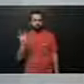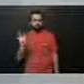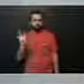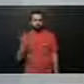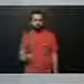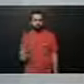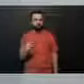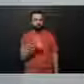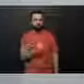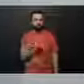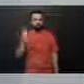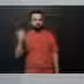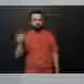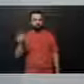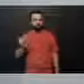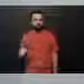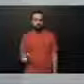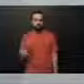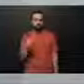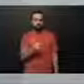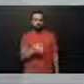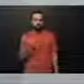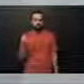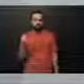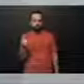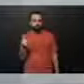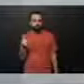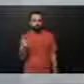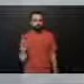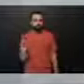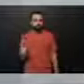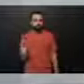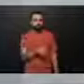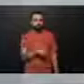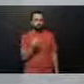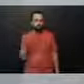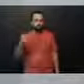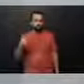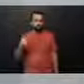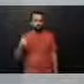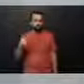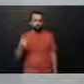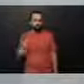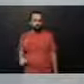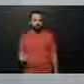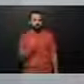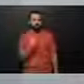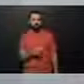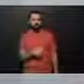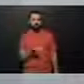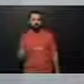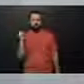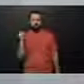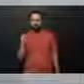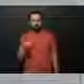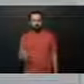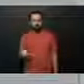4, 5, 6, 7,